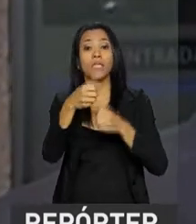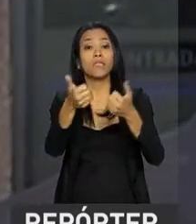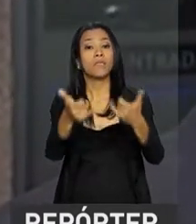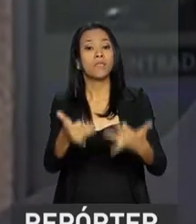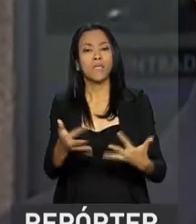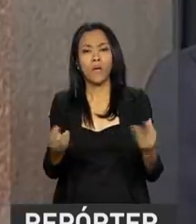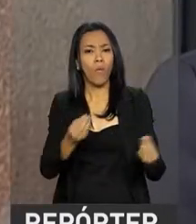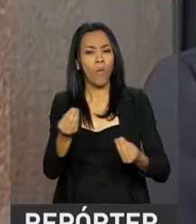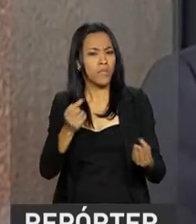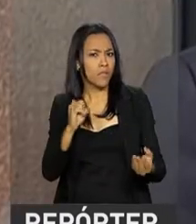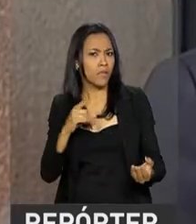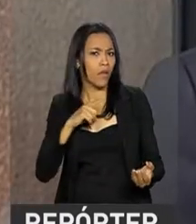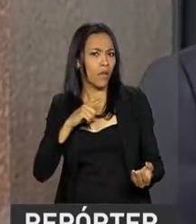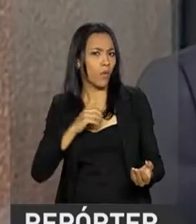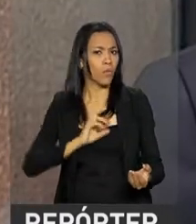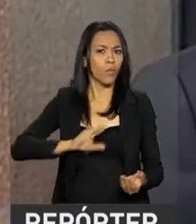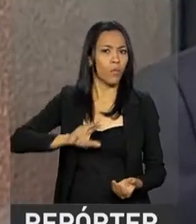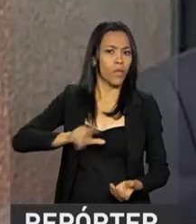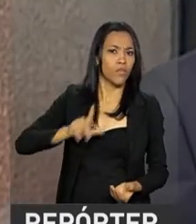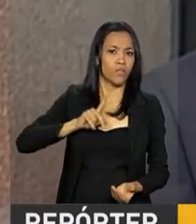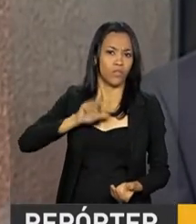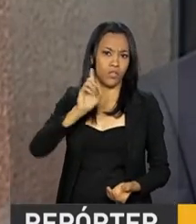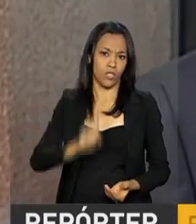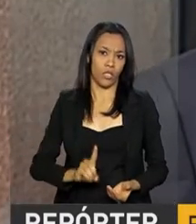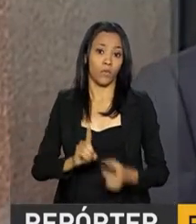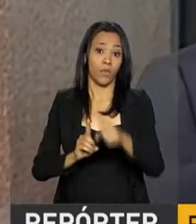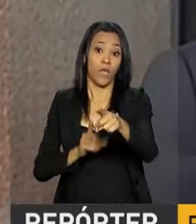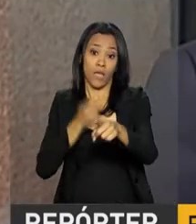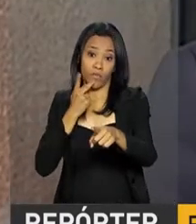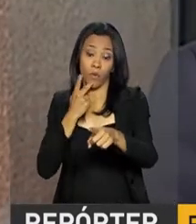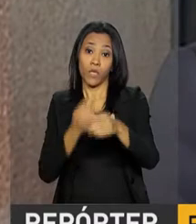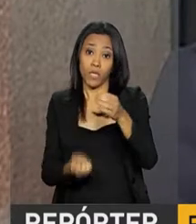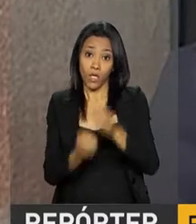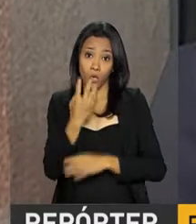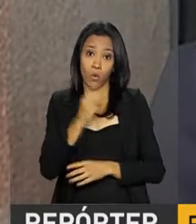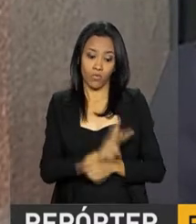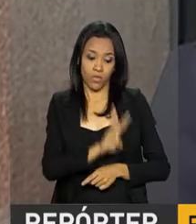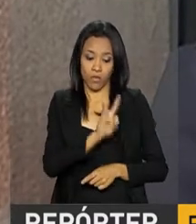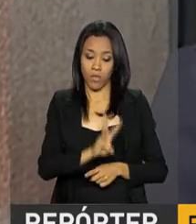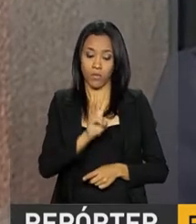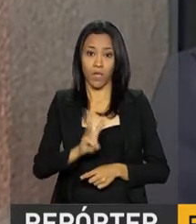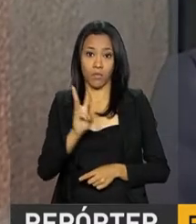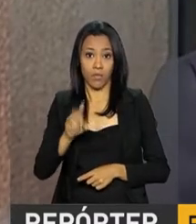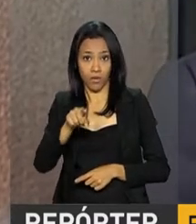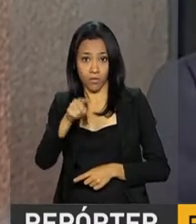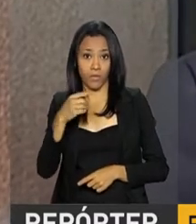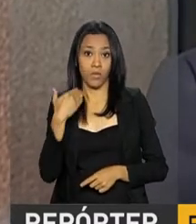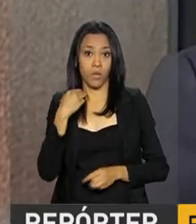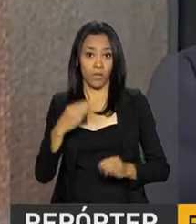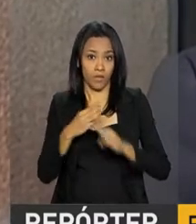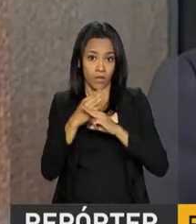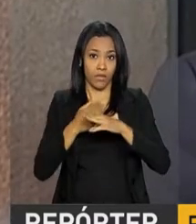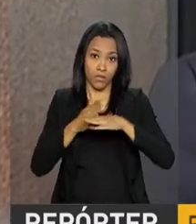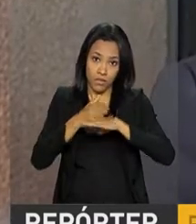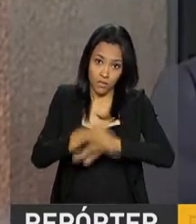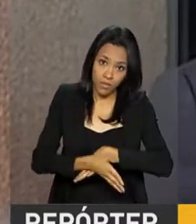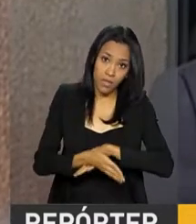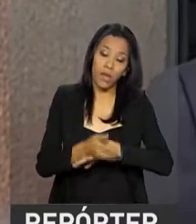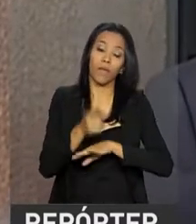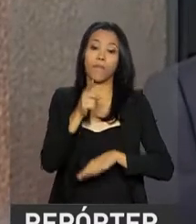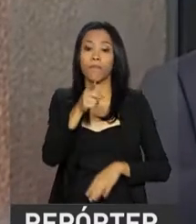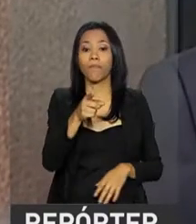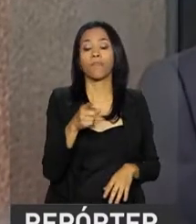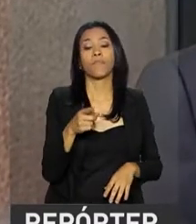ao benefício nós criamos um site o www gabi ponto caixa.gov.br barra cotas